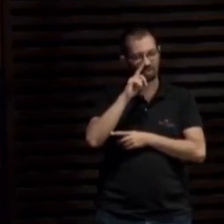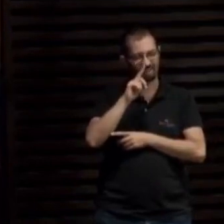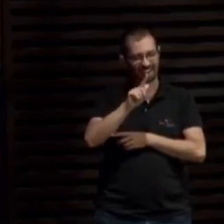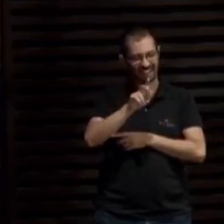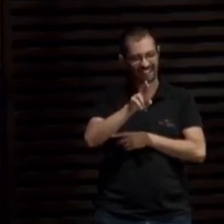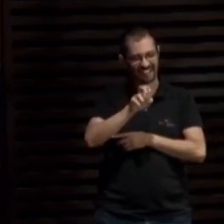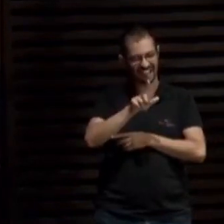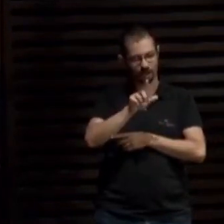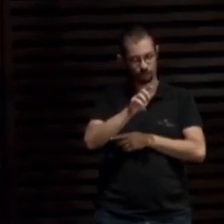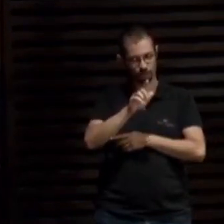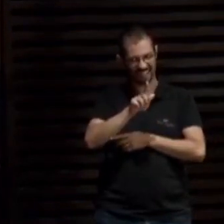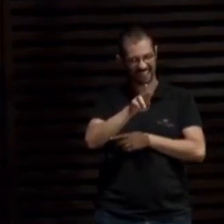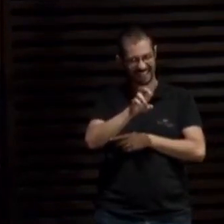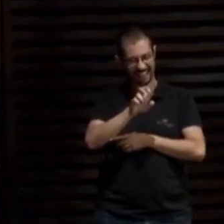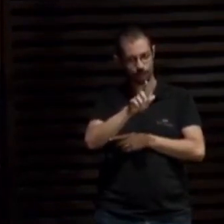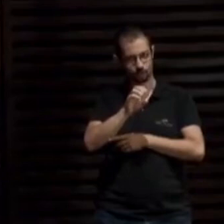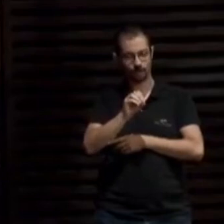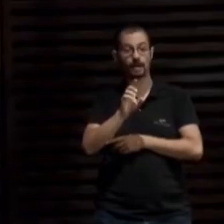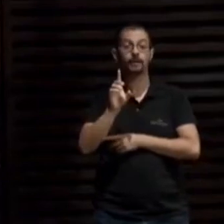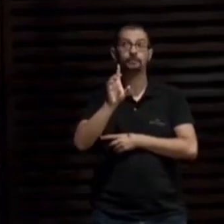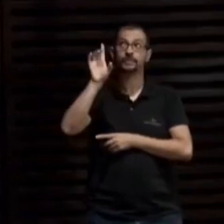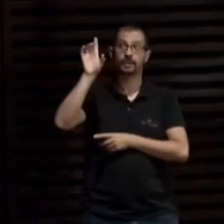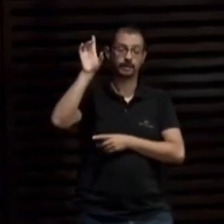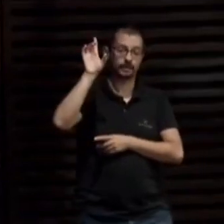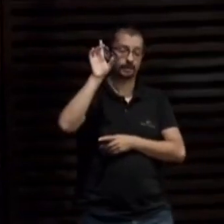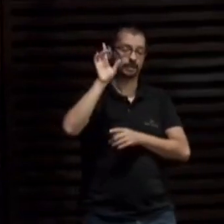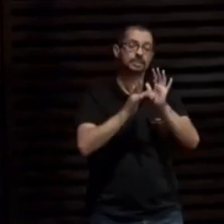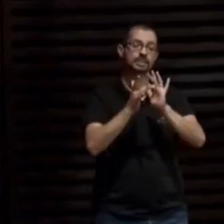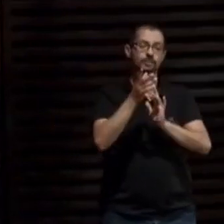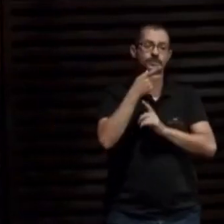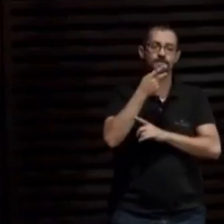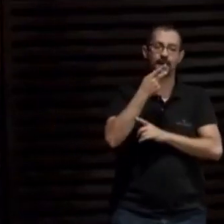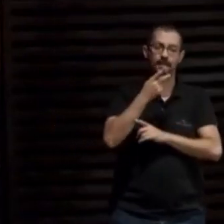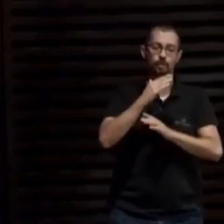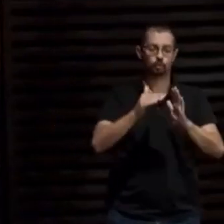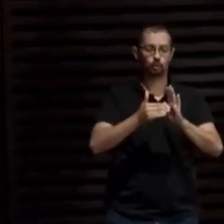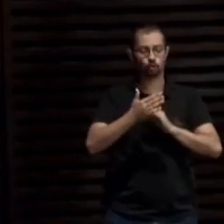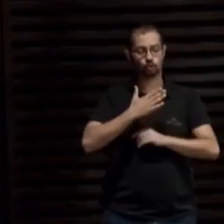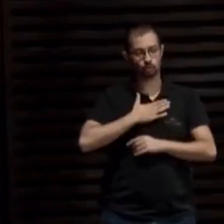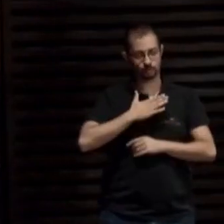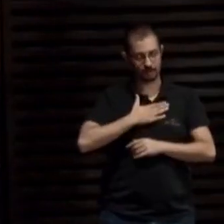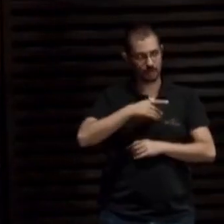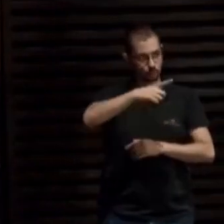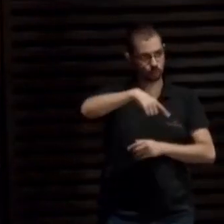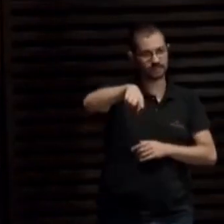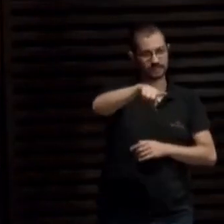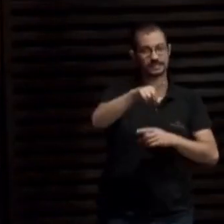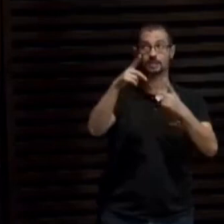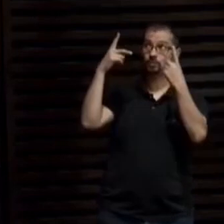Todos os meus são teus, e todos os teus são meus,